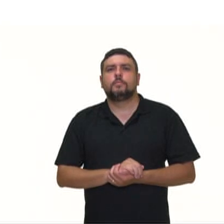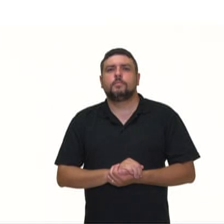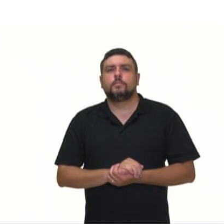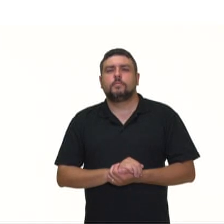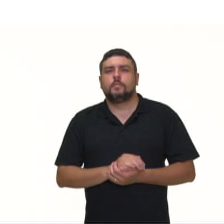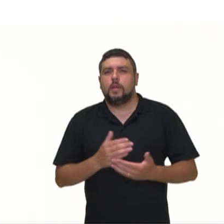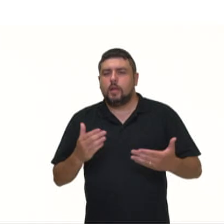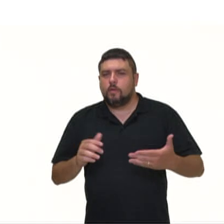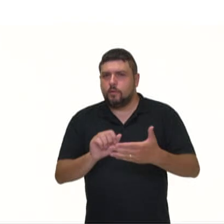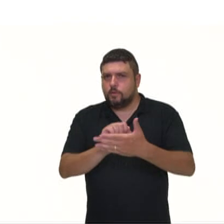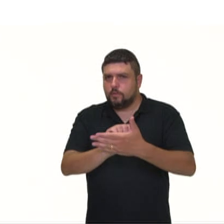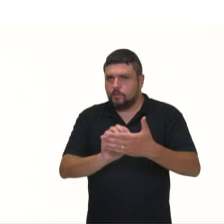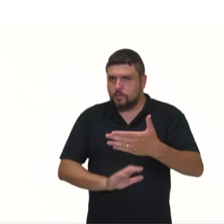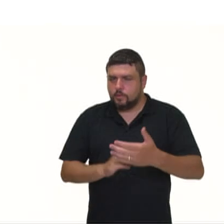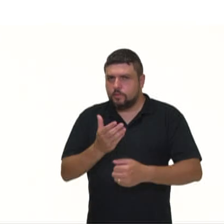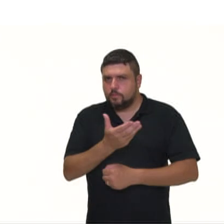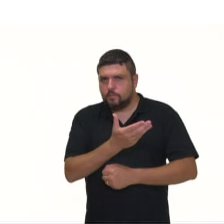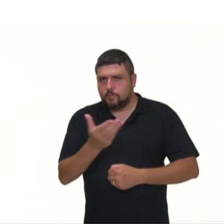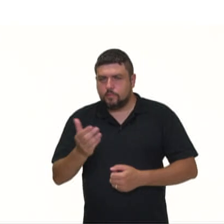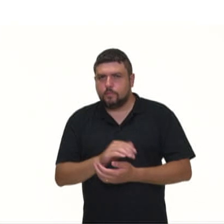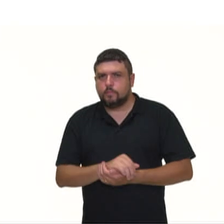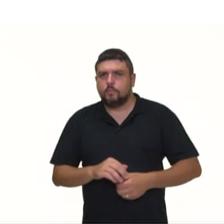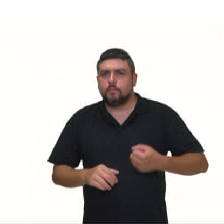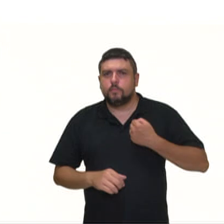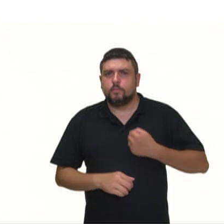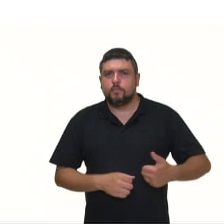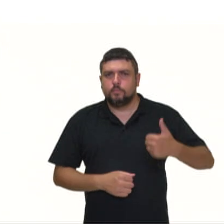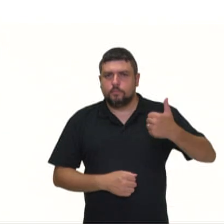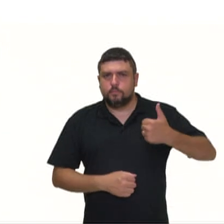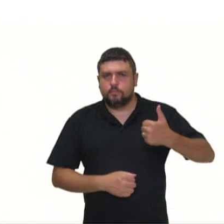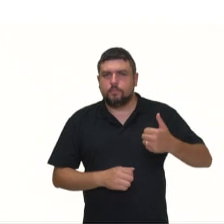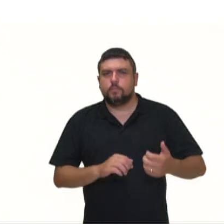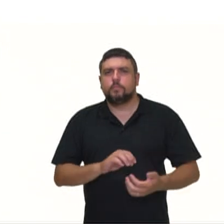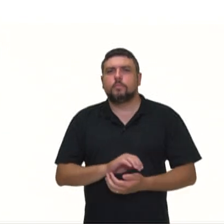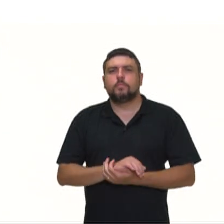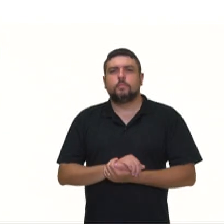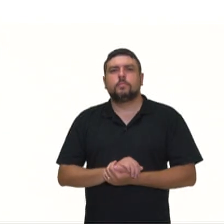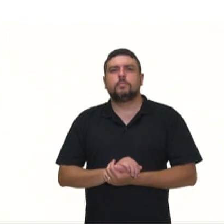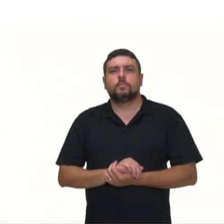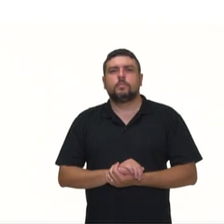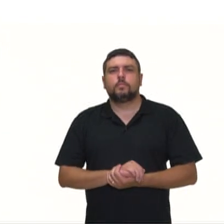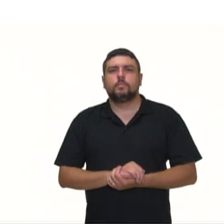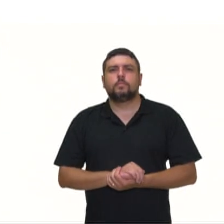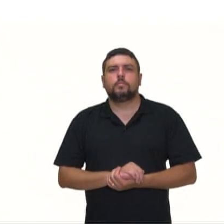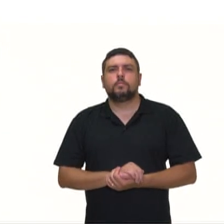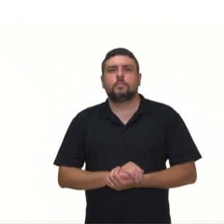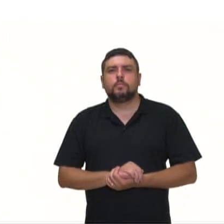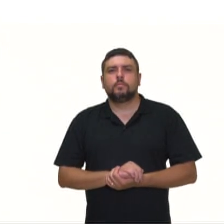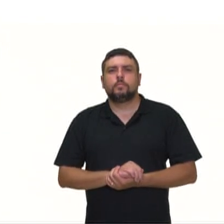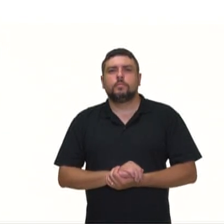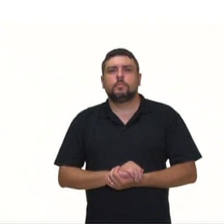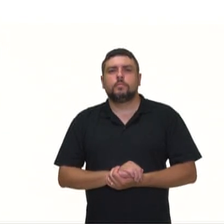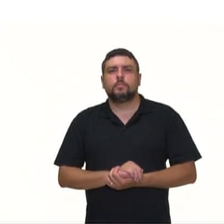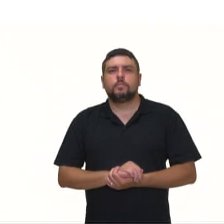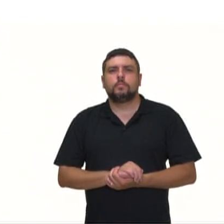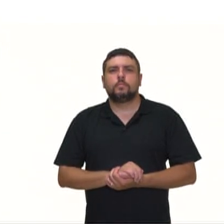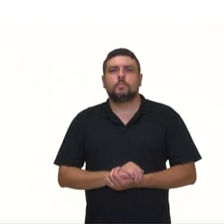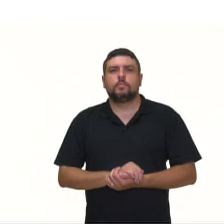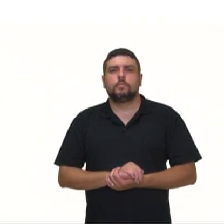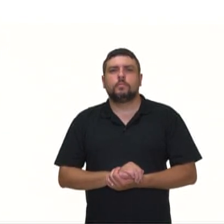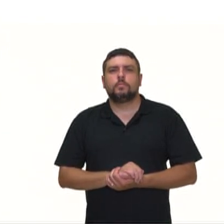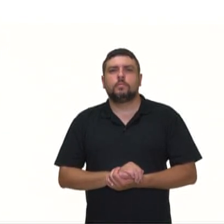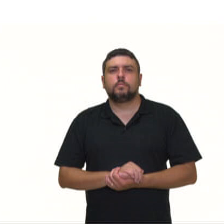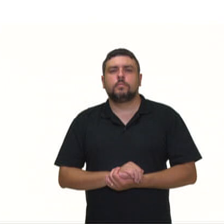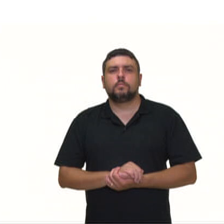3 atividades aqui para vocês. Number 1. Would you rather spend your vacation at a snowy place or at